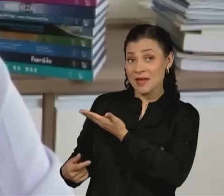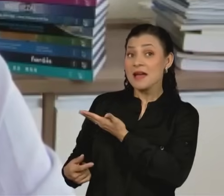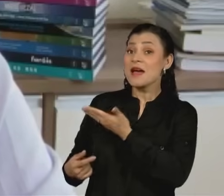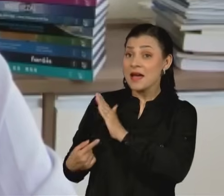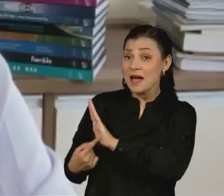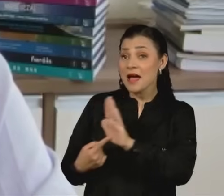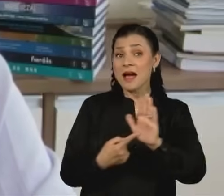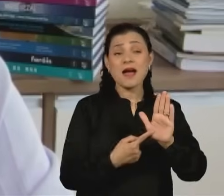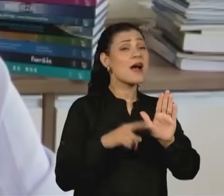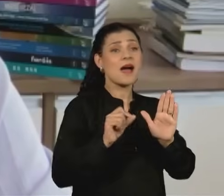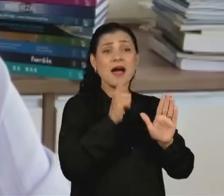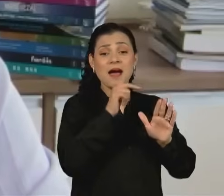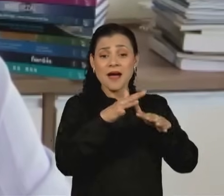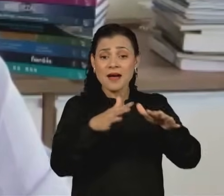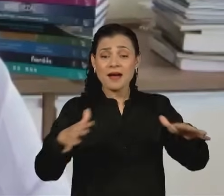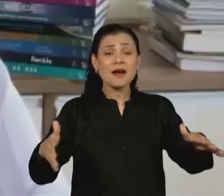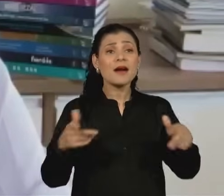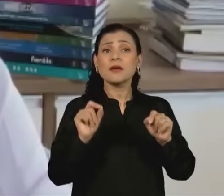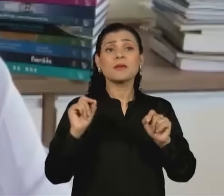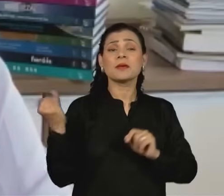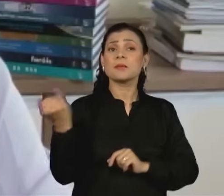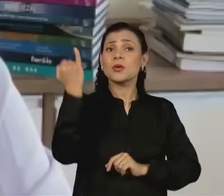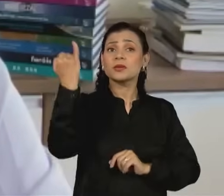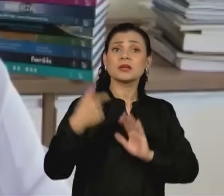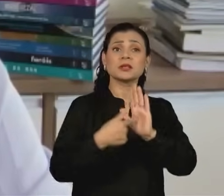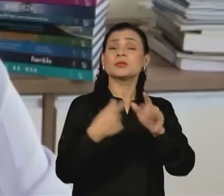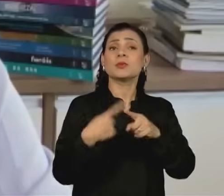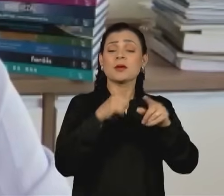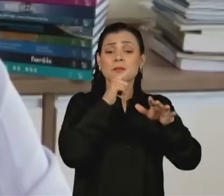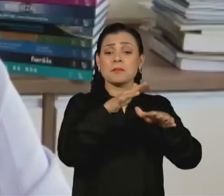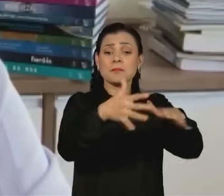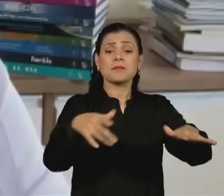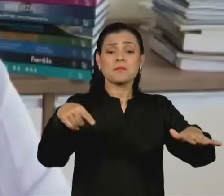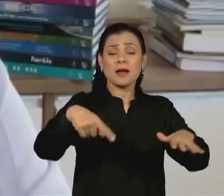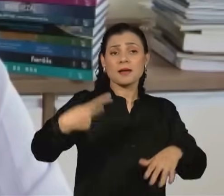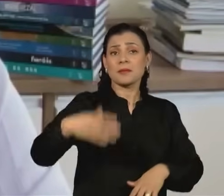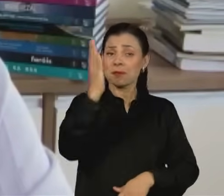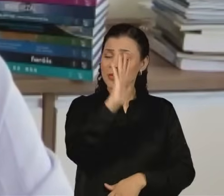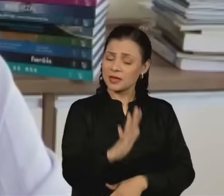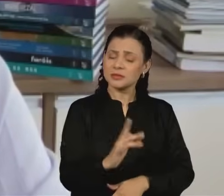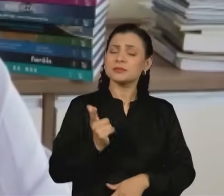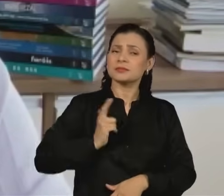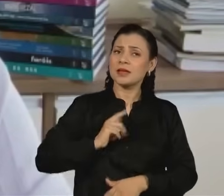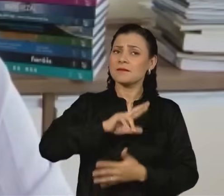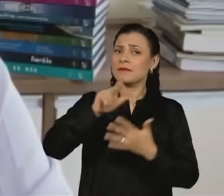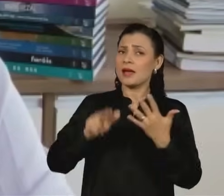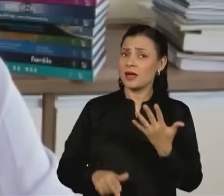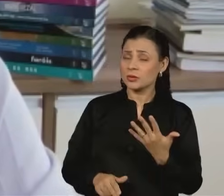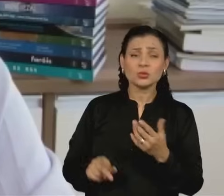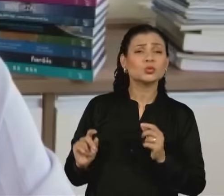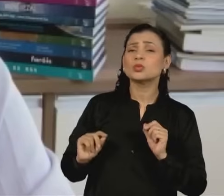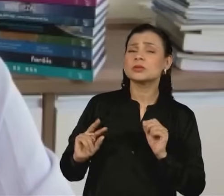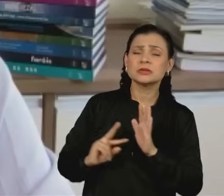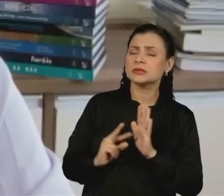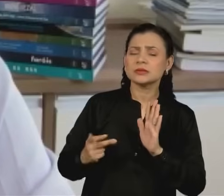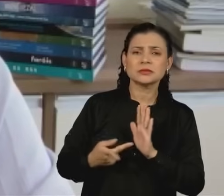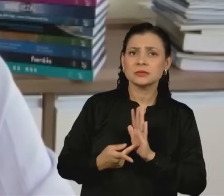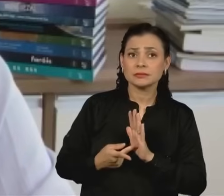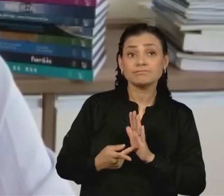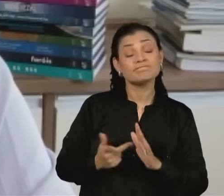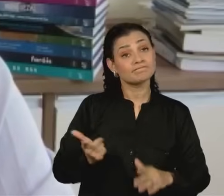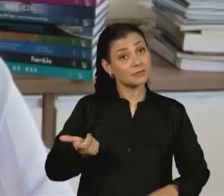ela simplesmente define o bioma marinho no Brasil. Ela traz